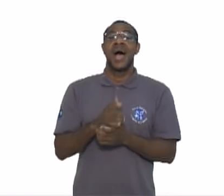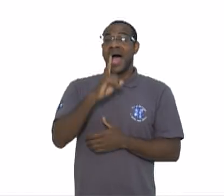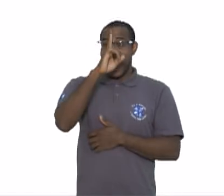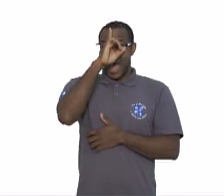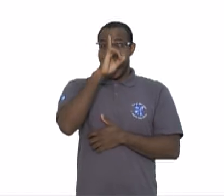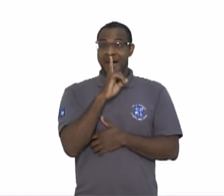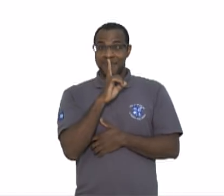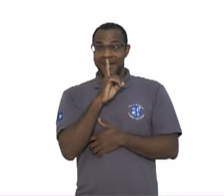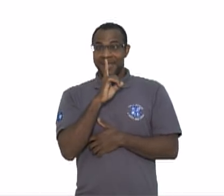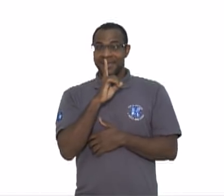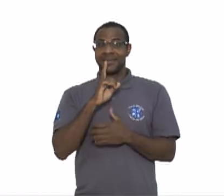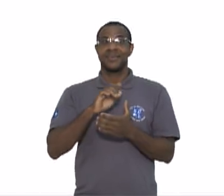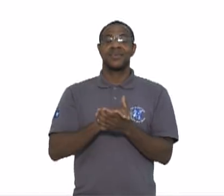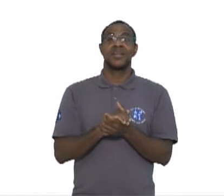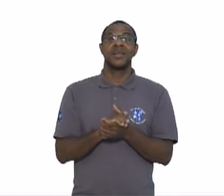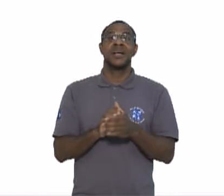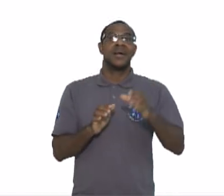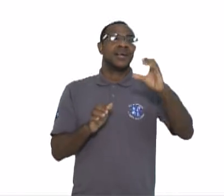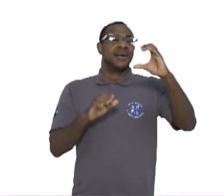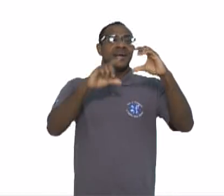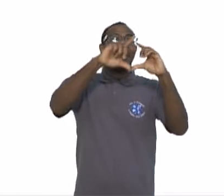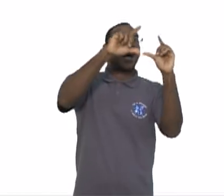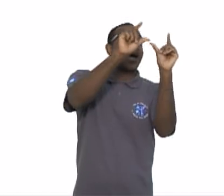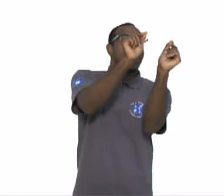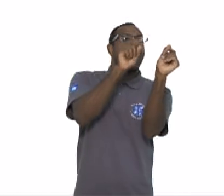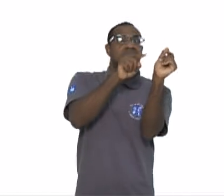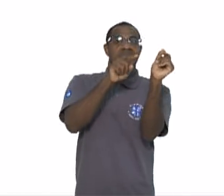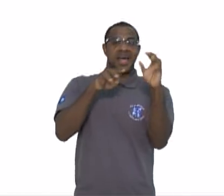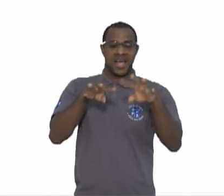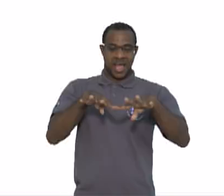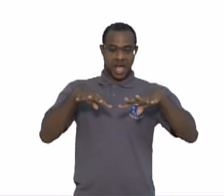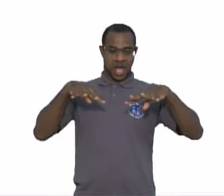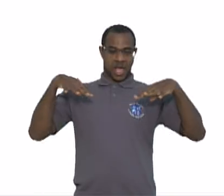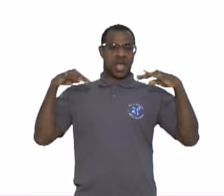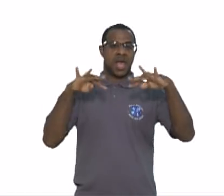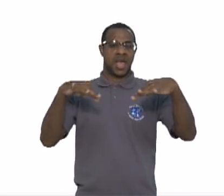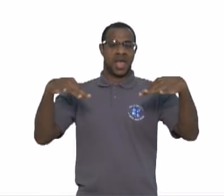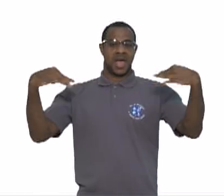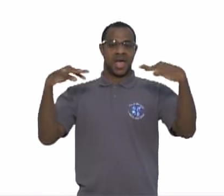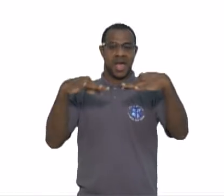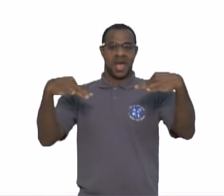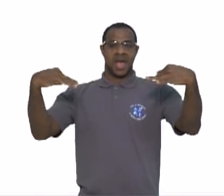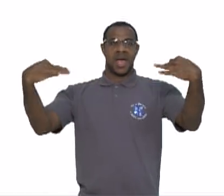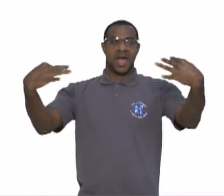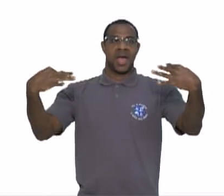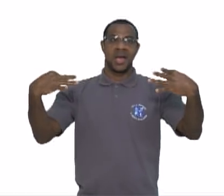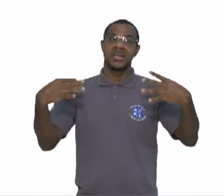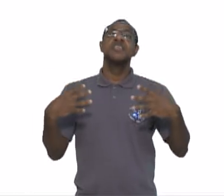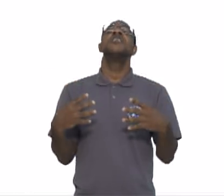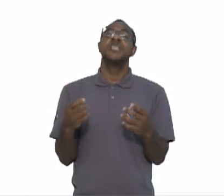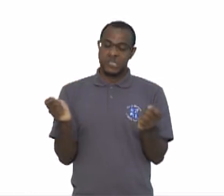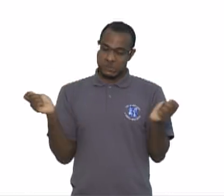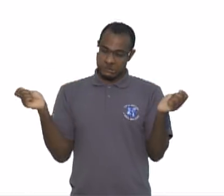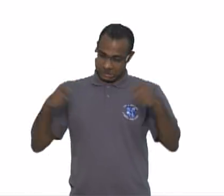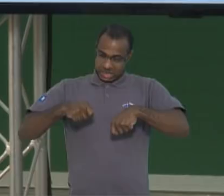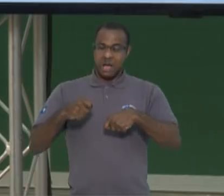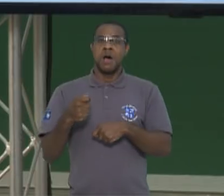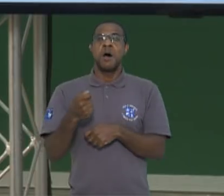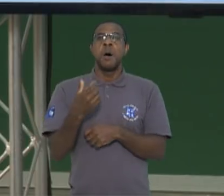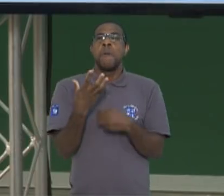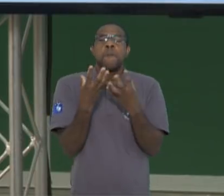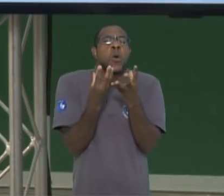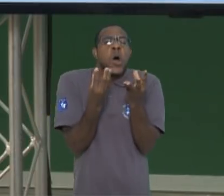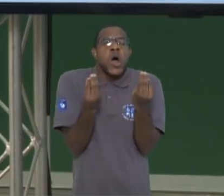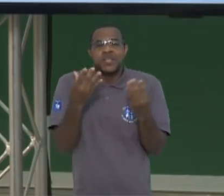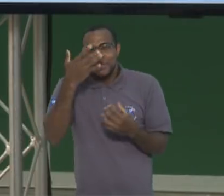Amarela, né? Espaços grandiosos, o palco fica no meio e a plateia ao redor, com capacidade para muitas pessoas. Lembra